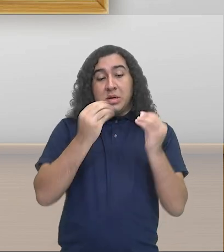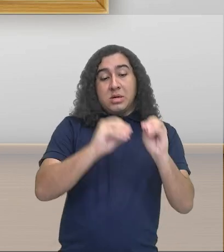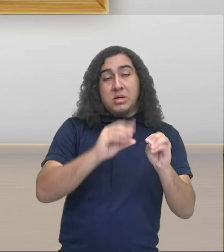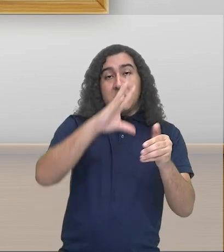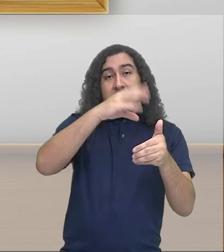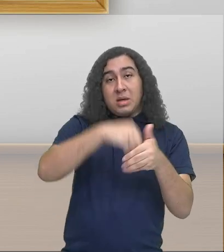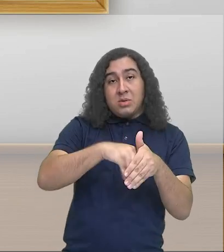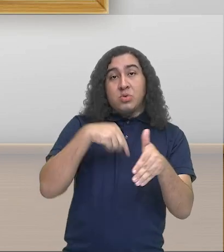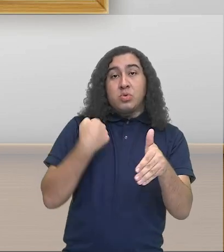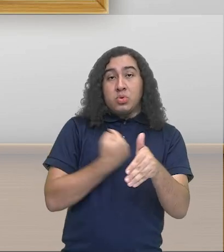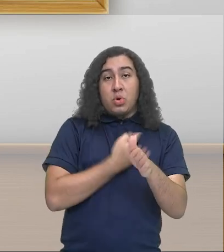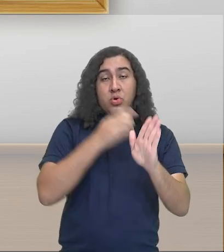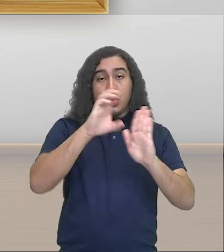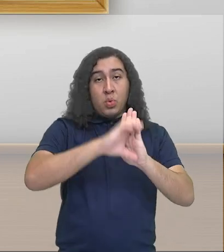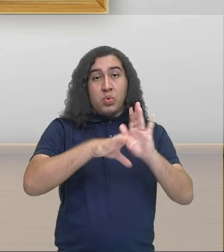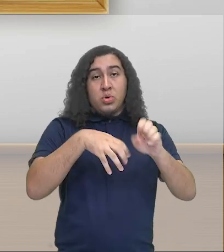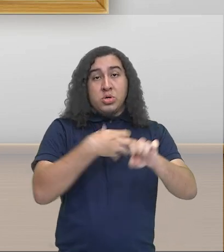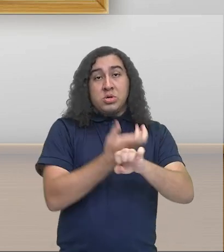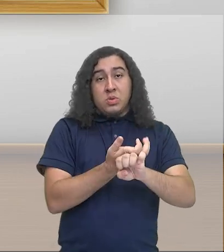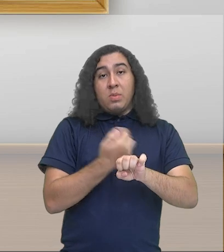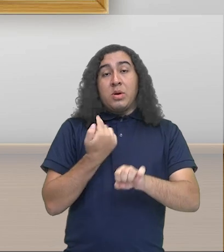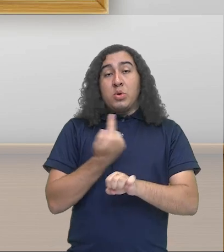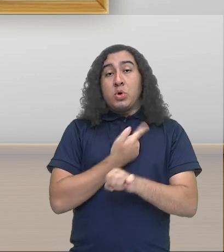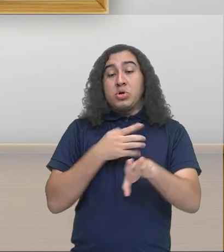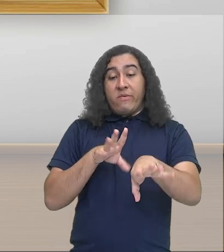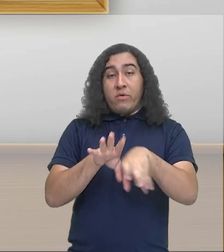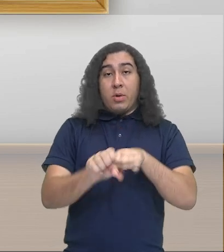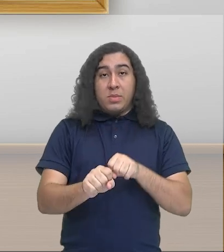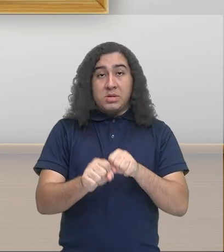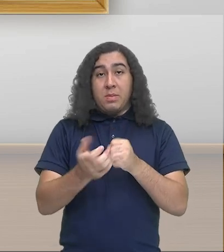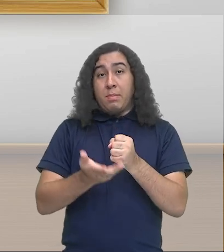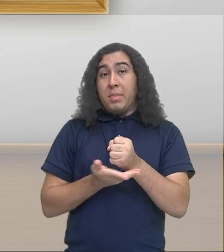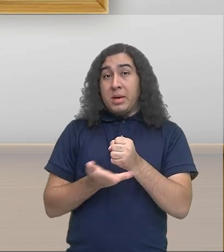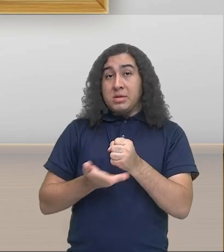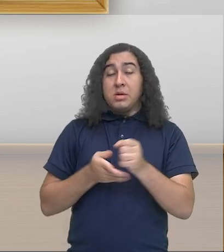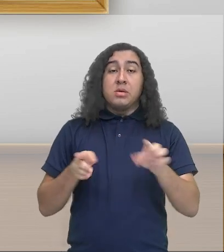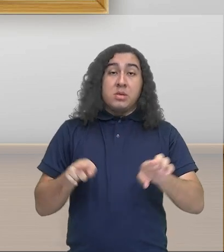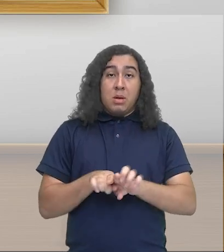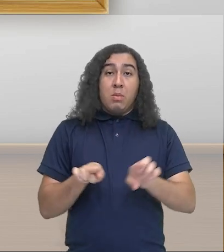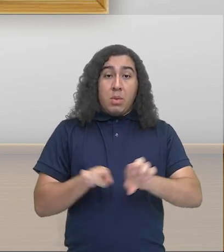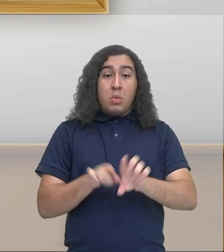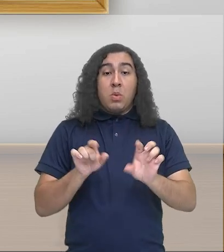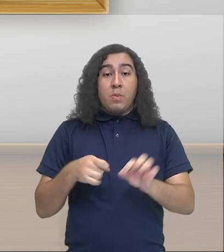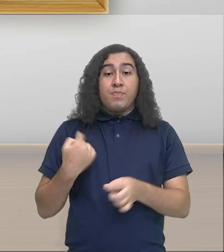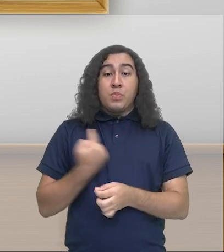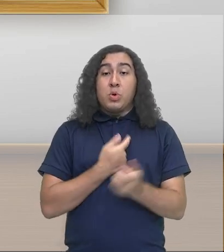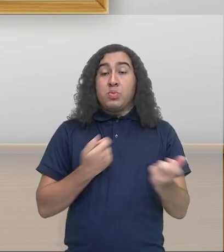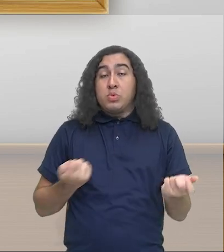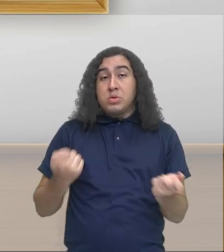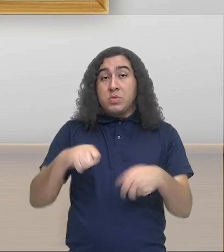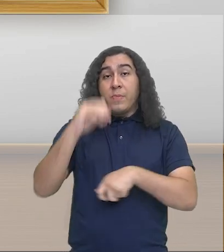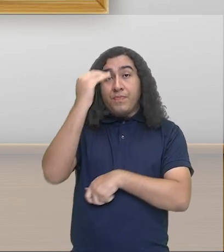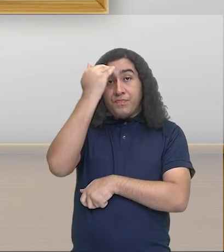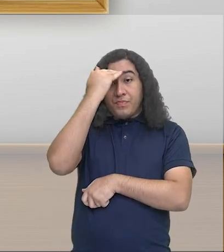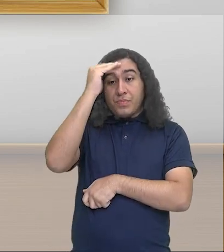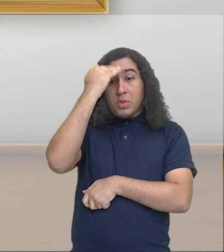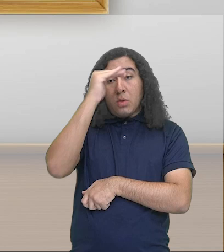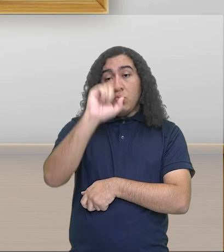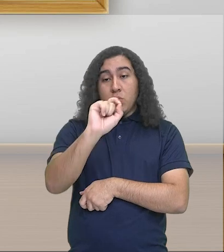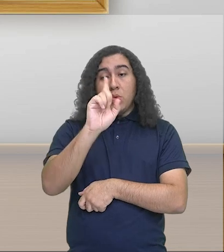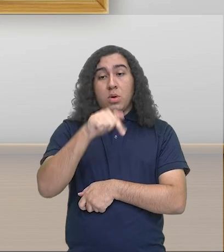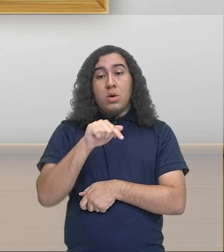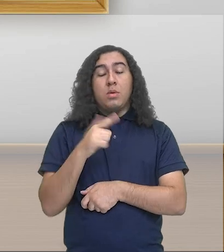no nosso currículo para a nossa formação básica e também para que possamos compreender